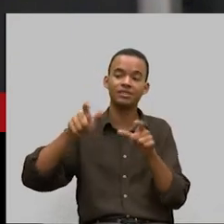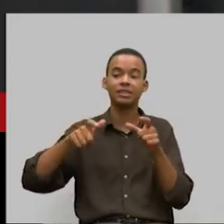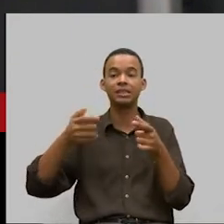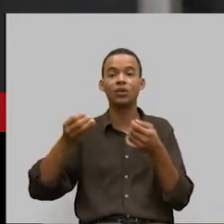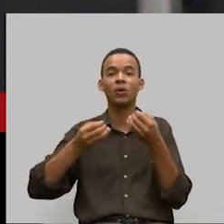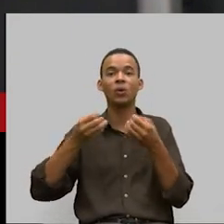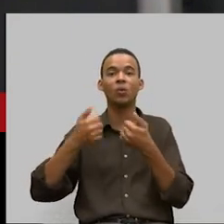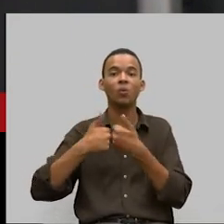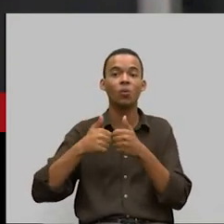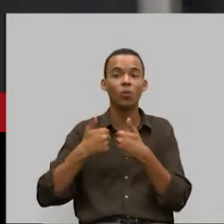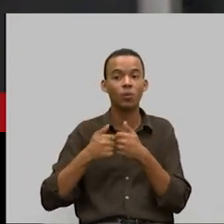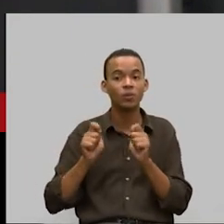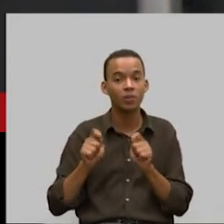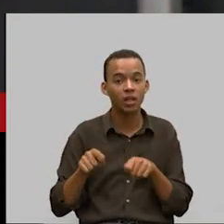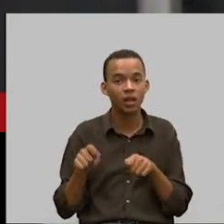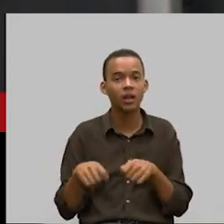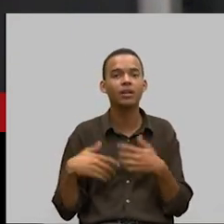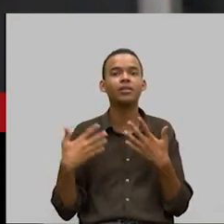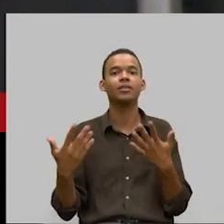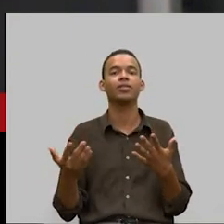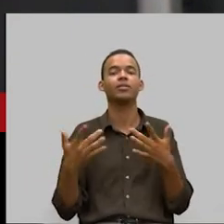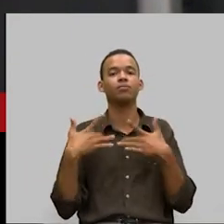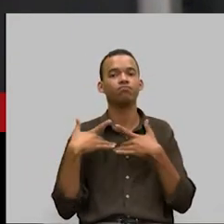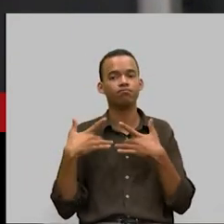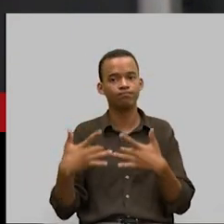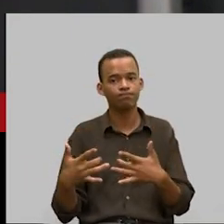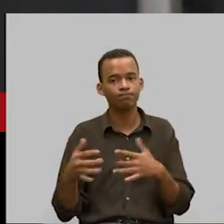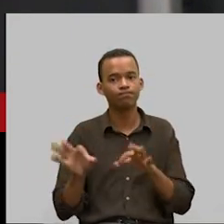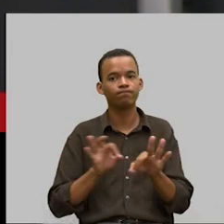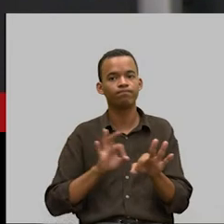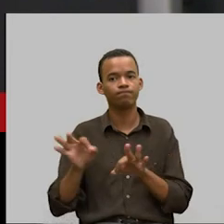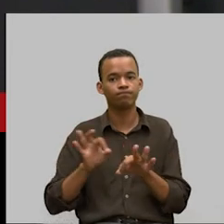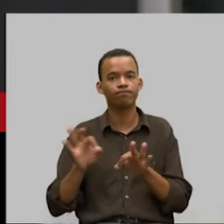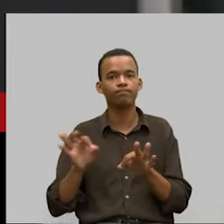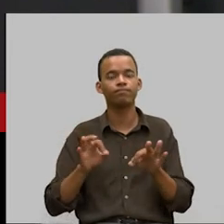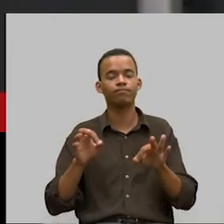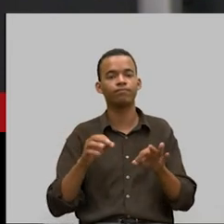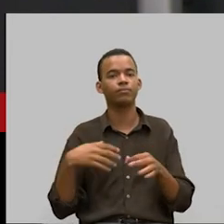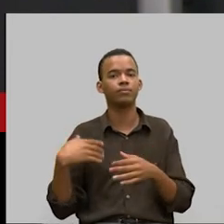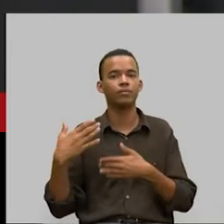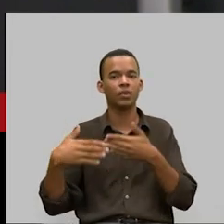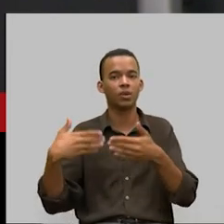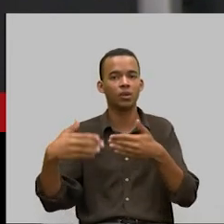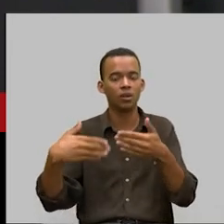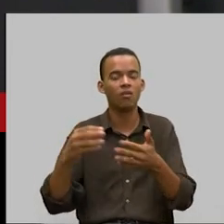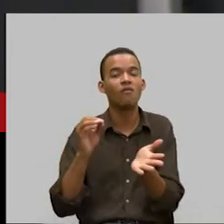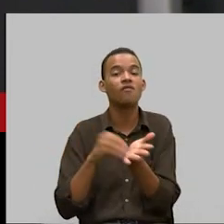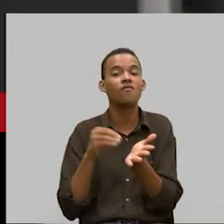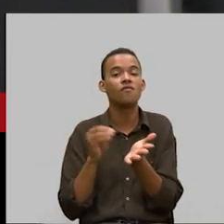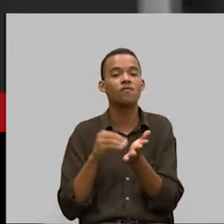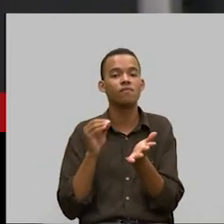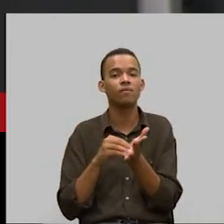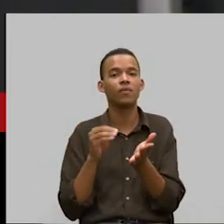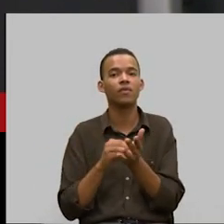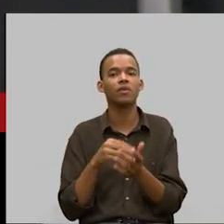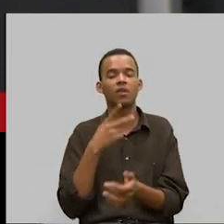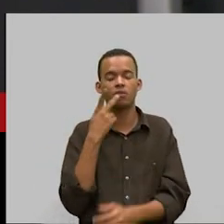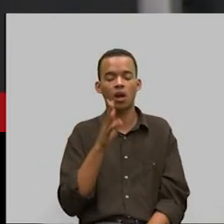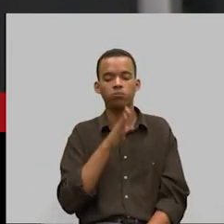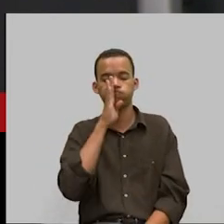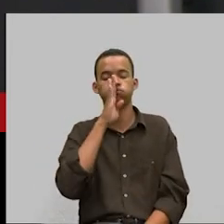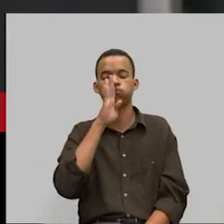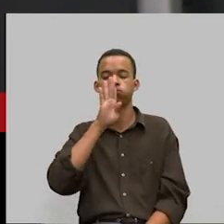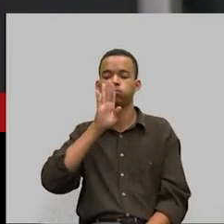ônibus Então à disposição de quebrar a falta de fala das